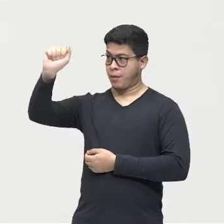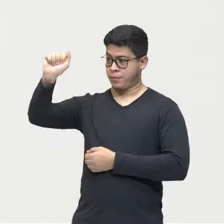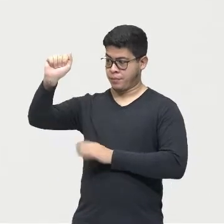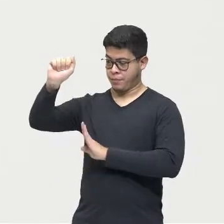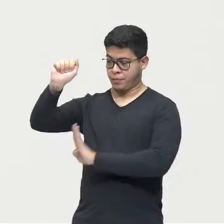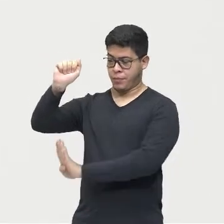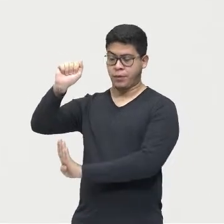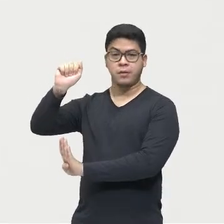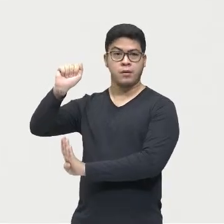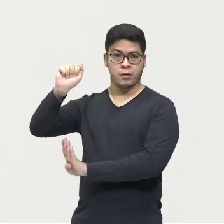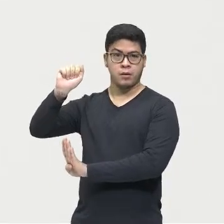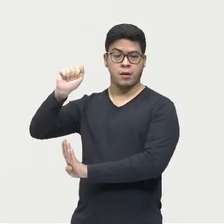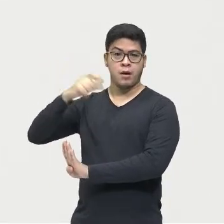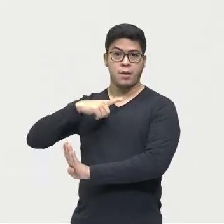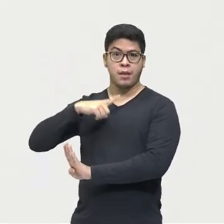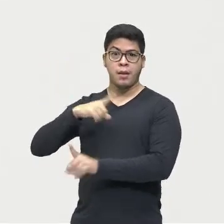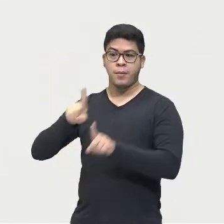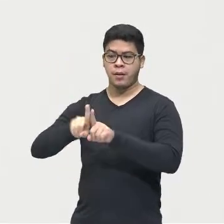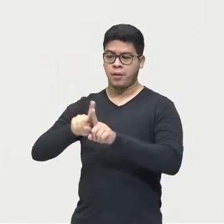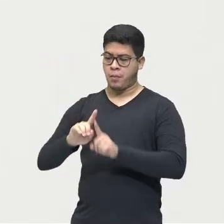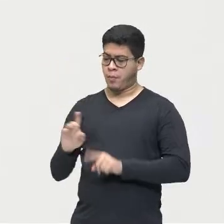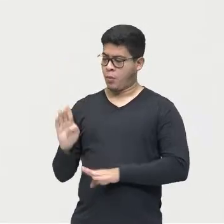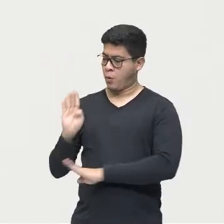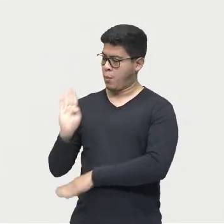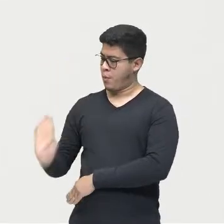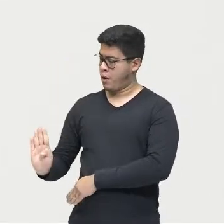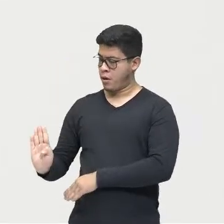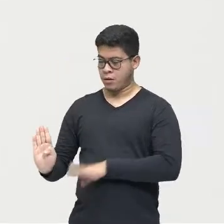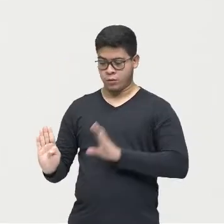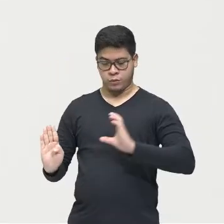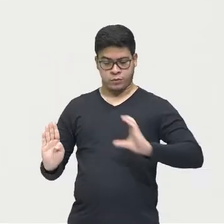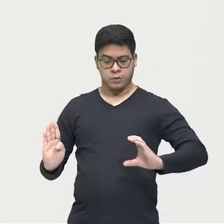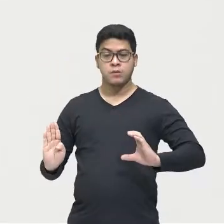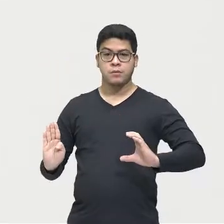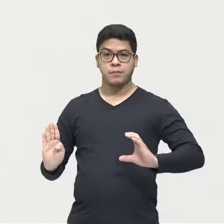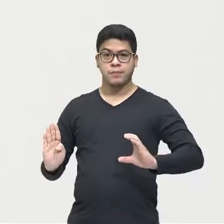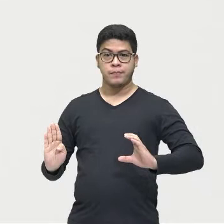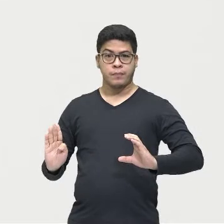o segmento BC, o segmento